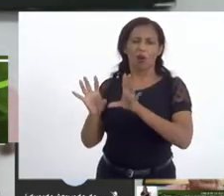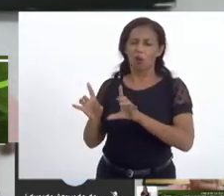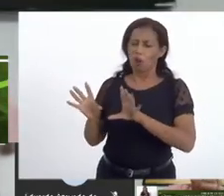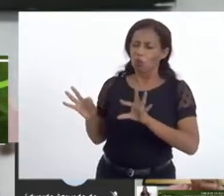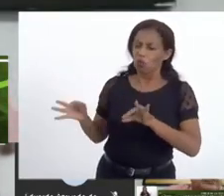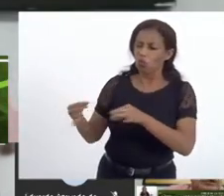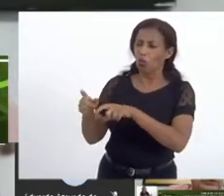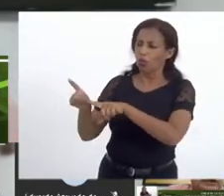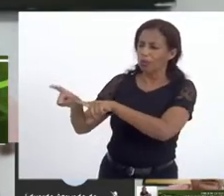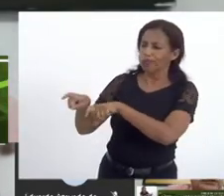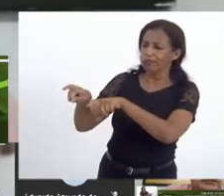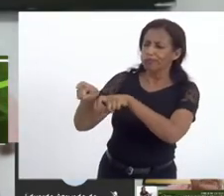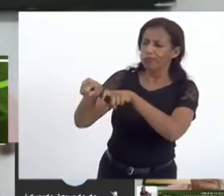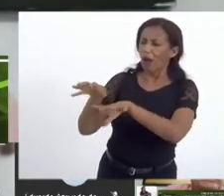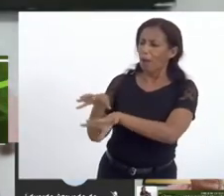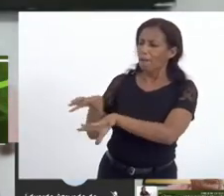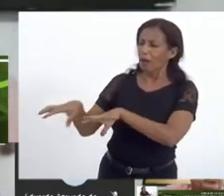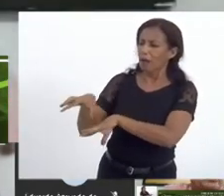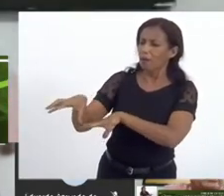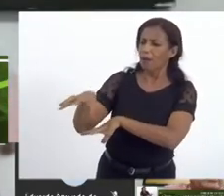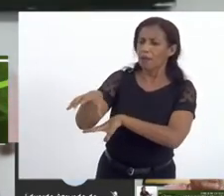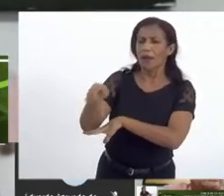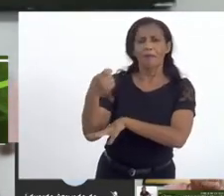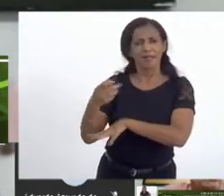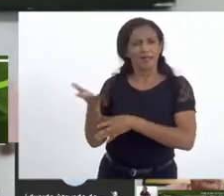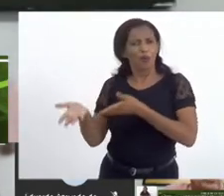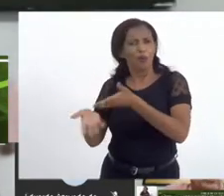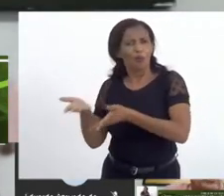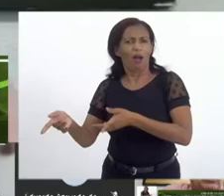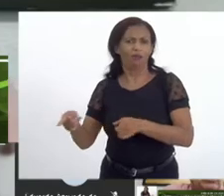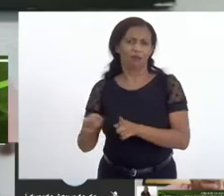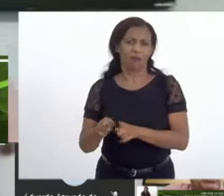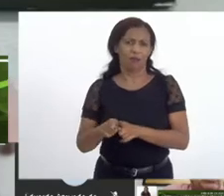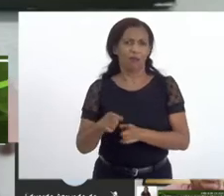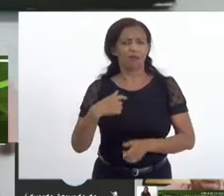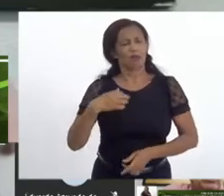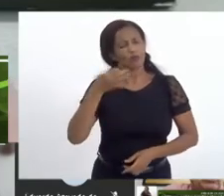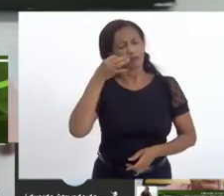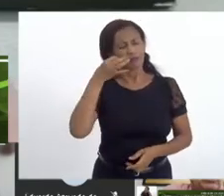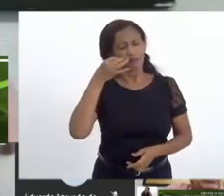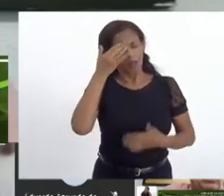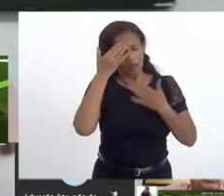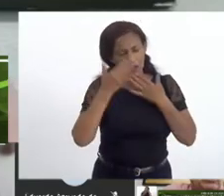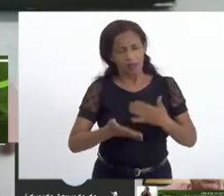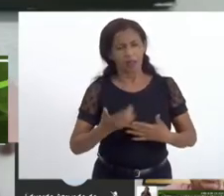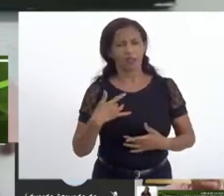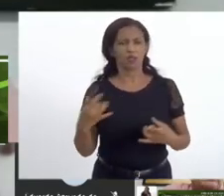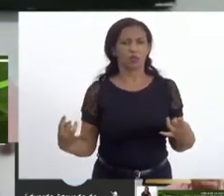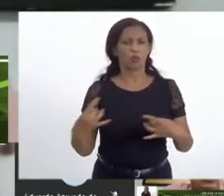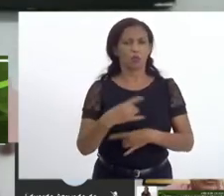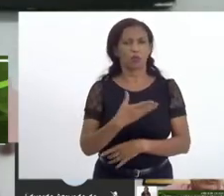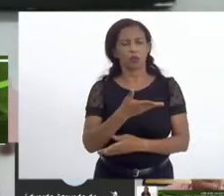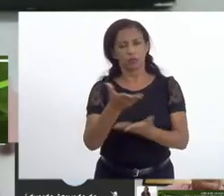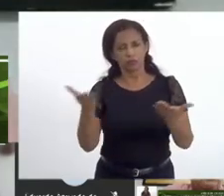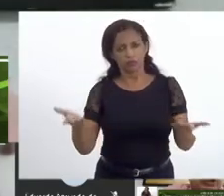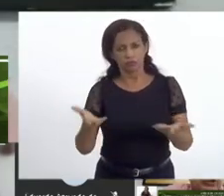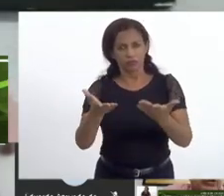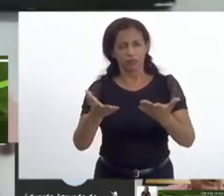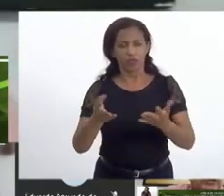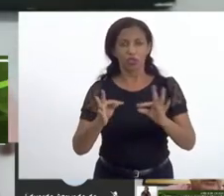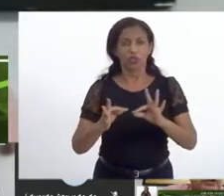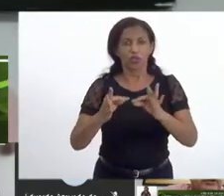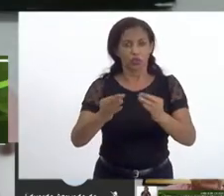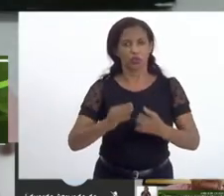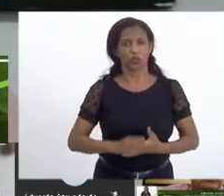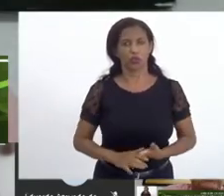interior. É isso, deputado, queria agradecer a oportunidade de me colocar mais uma vez à disposição das senhoras, né, dos